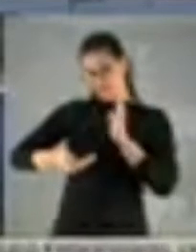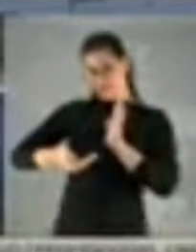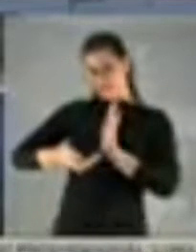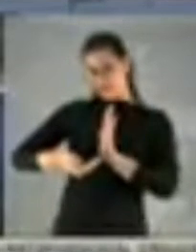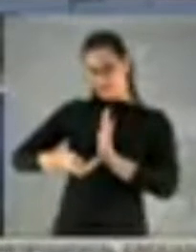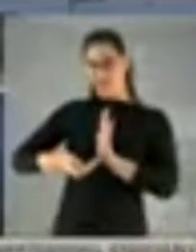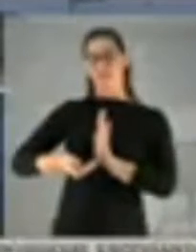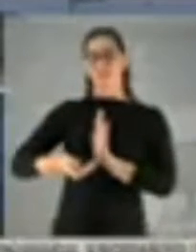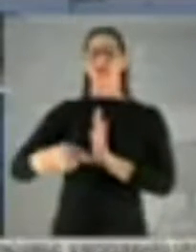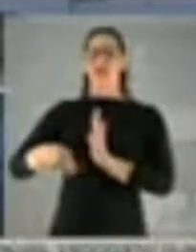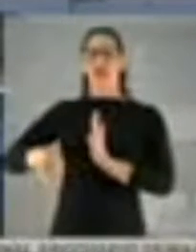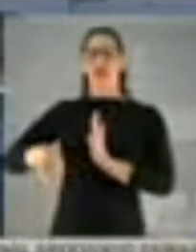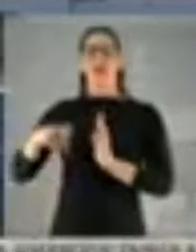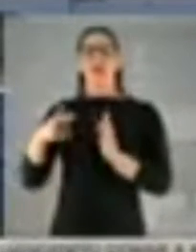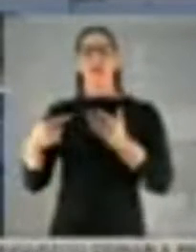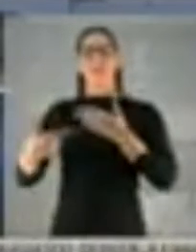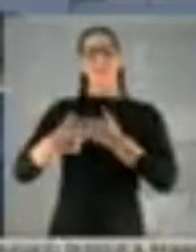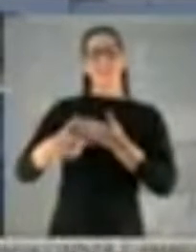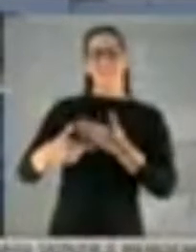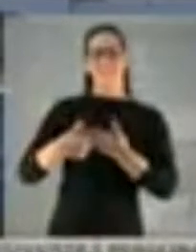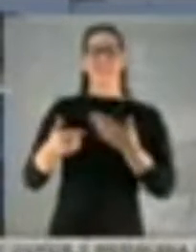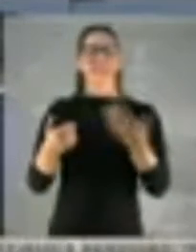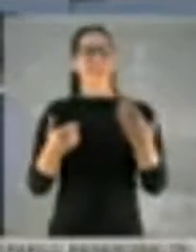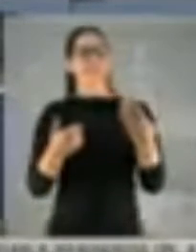às atribuições do Poder Judiciário,